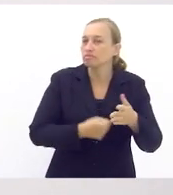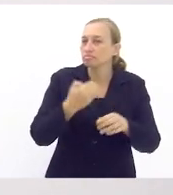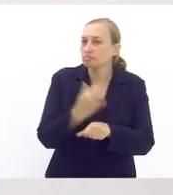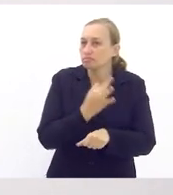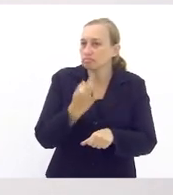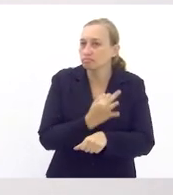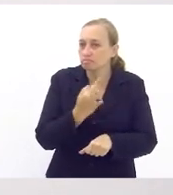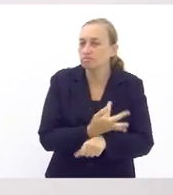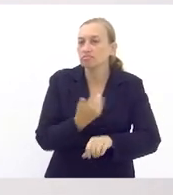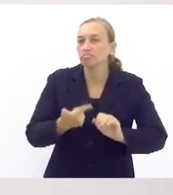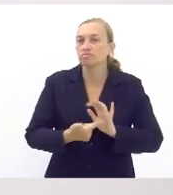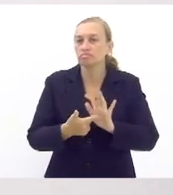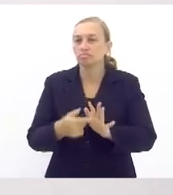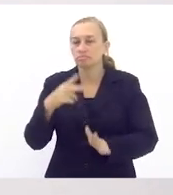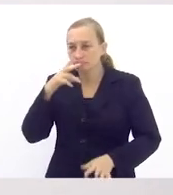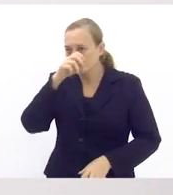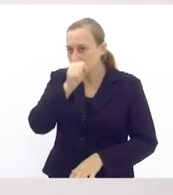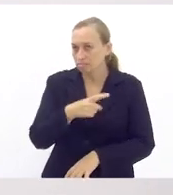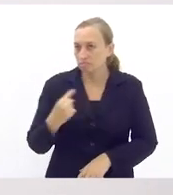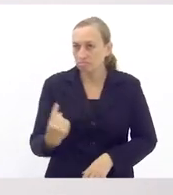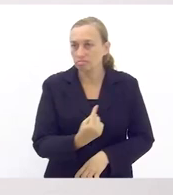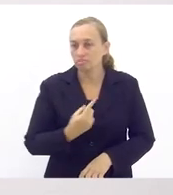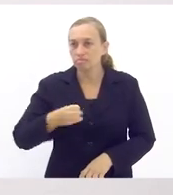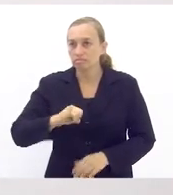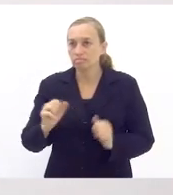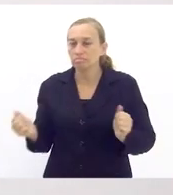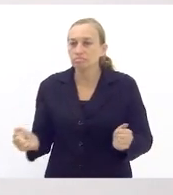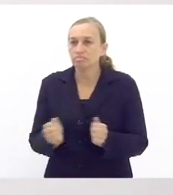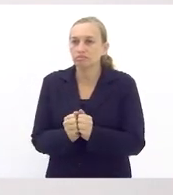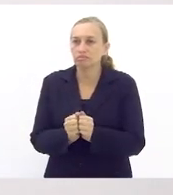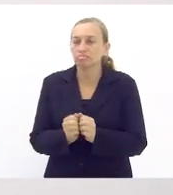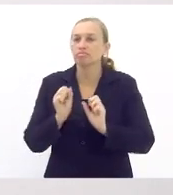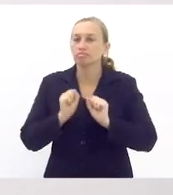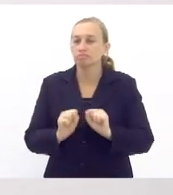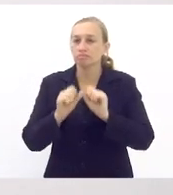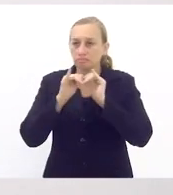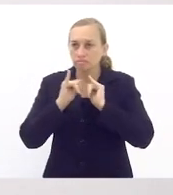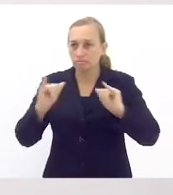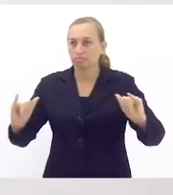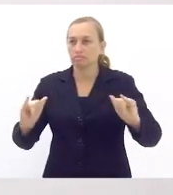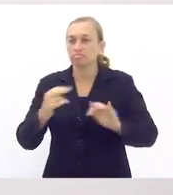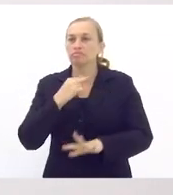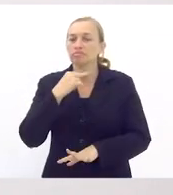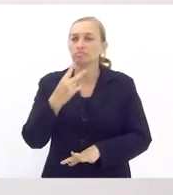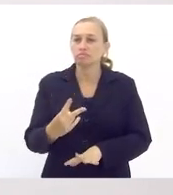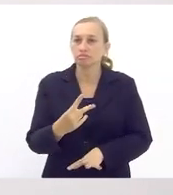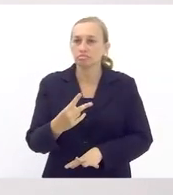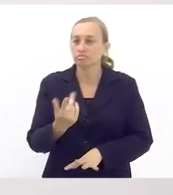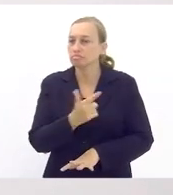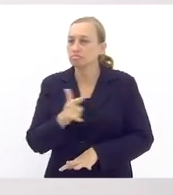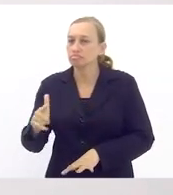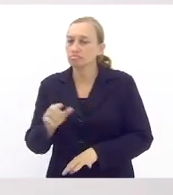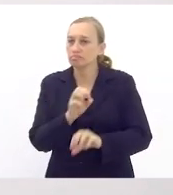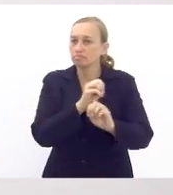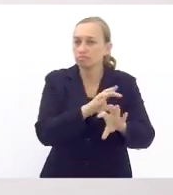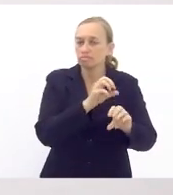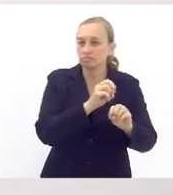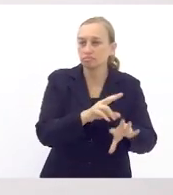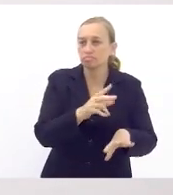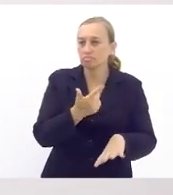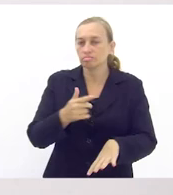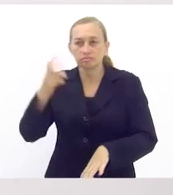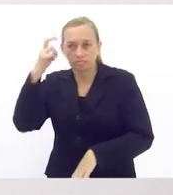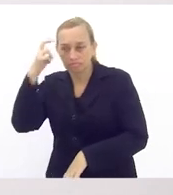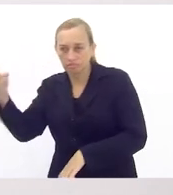mostrar a nossa força e que se fomos juntos vamos poder declarar com essa voz que não existe educação sem cultura e